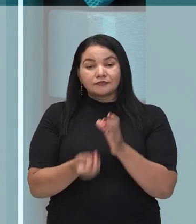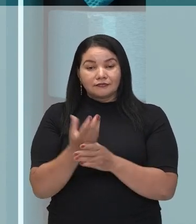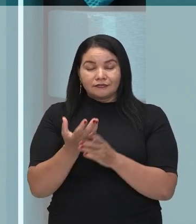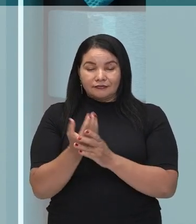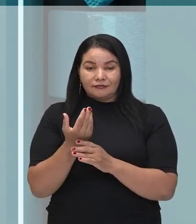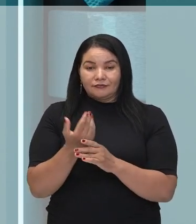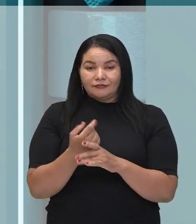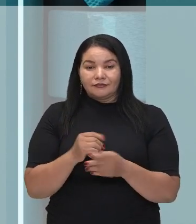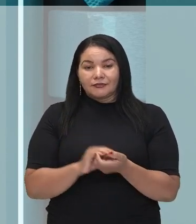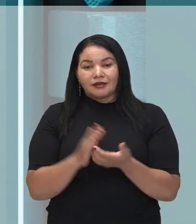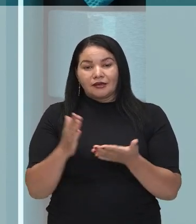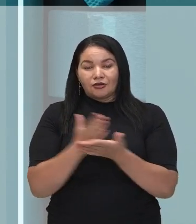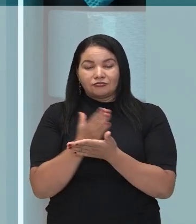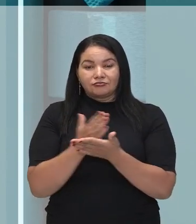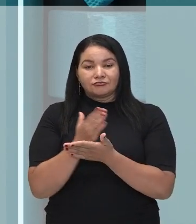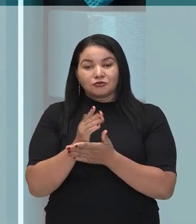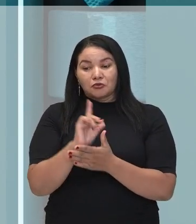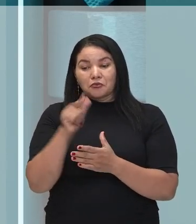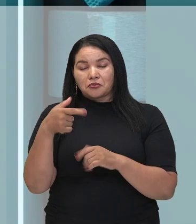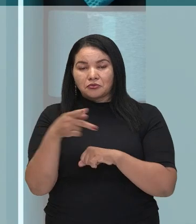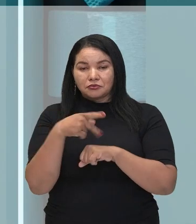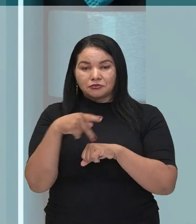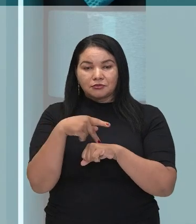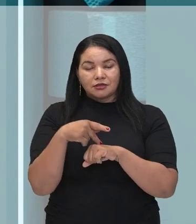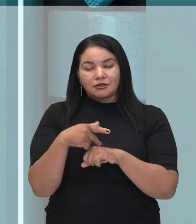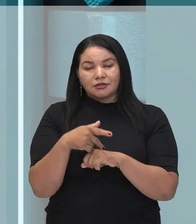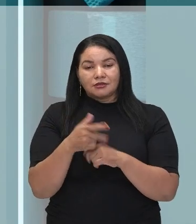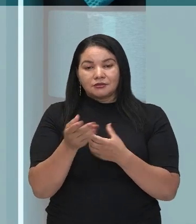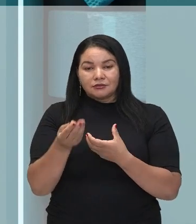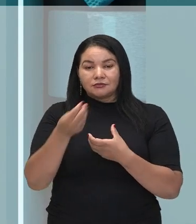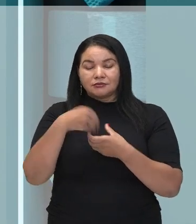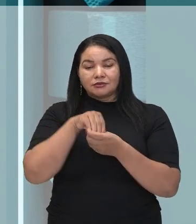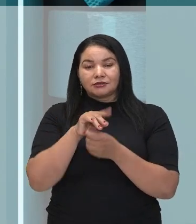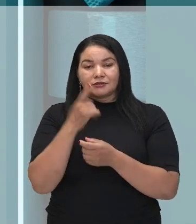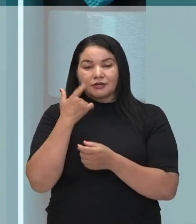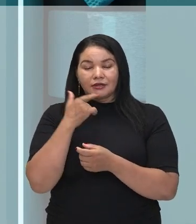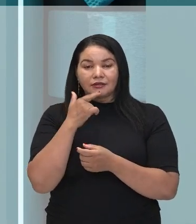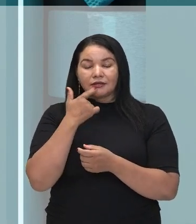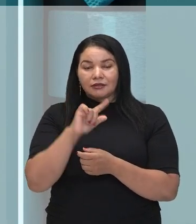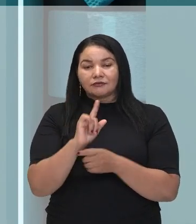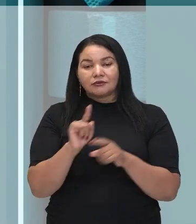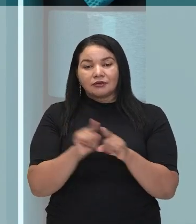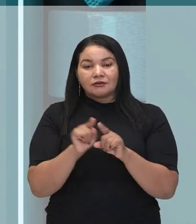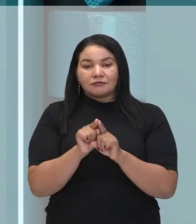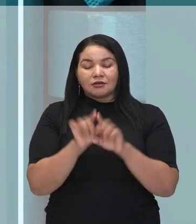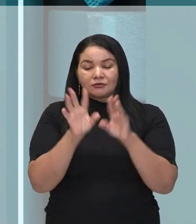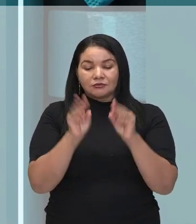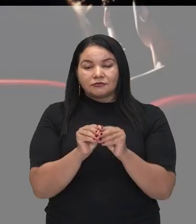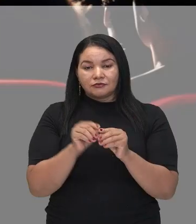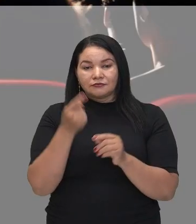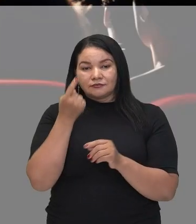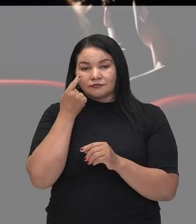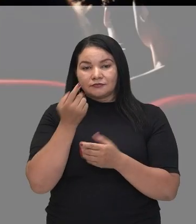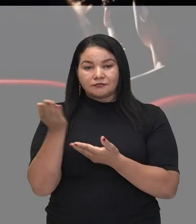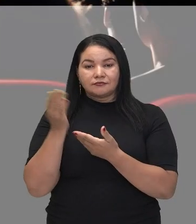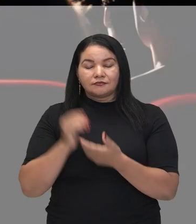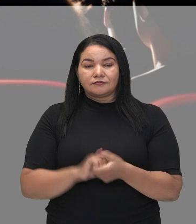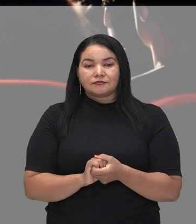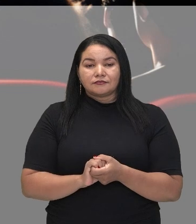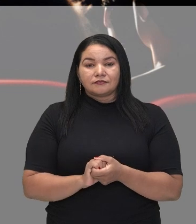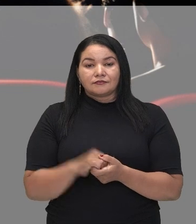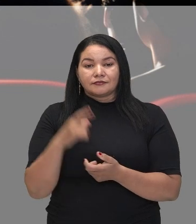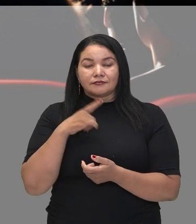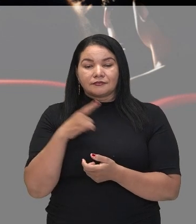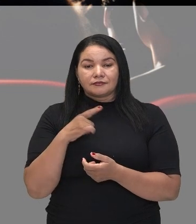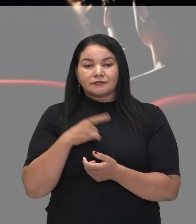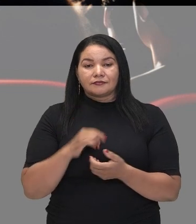ali de estrangeirismo, um pouco ali de abreviatura. Olha só, observe aí. Então temos aqui,